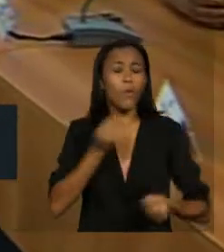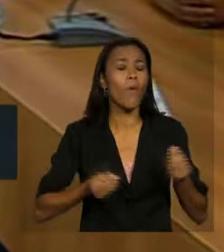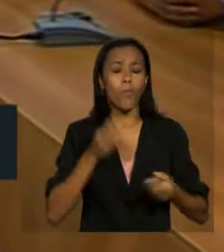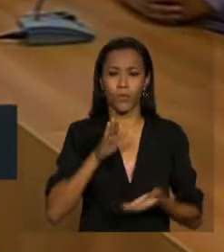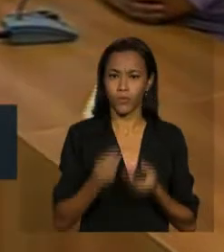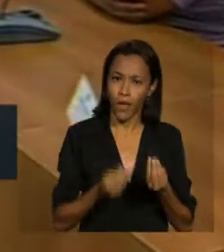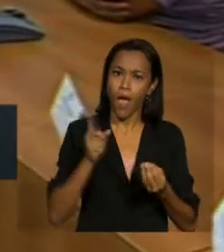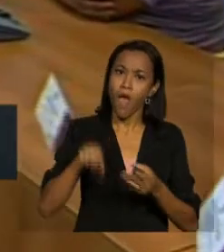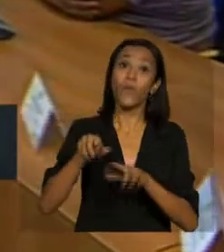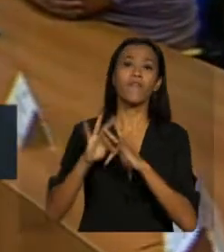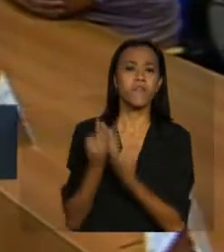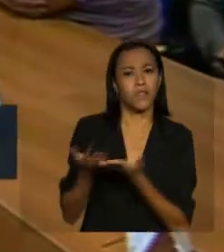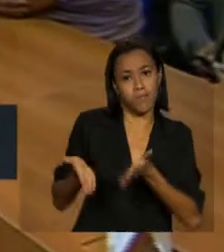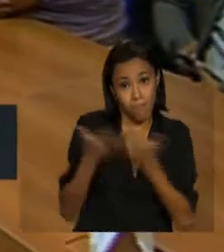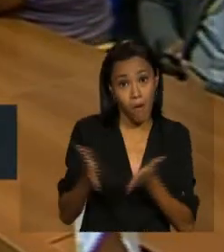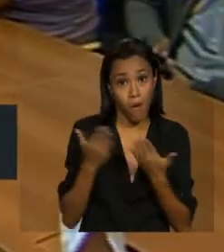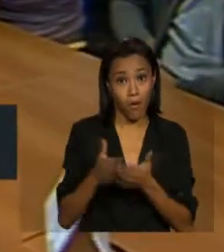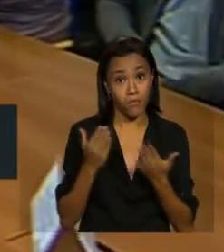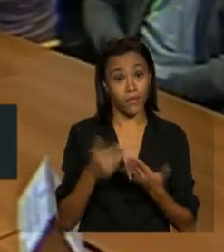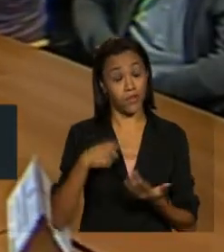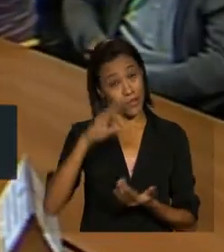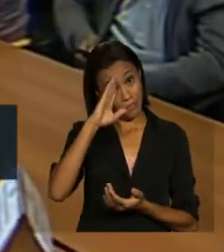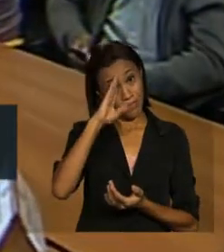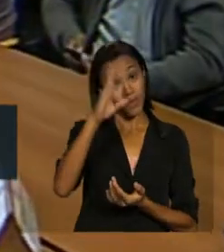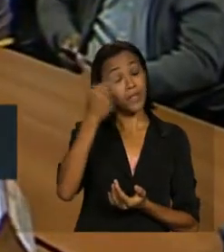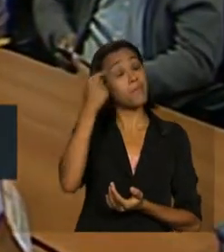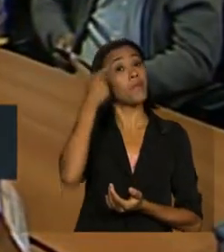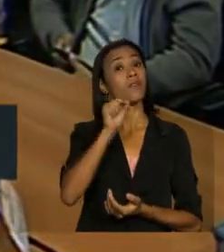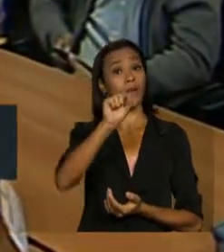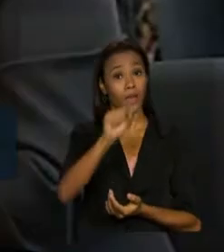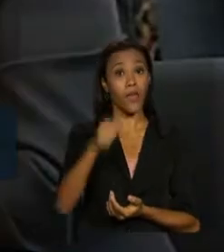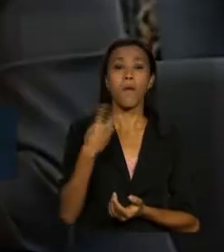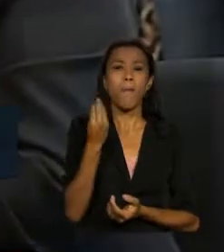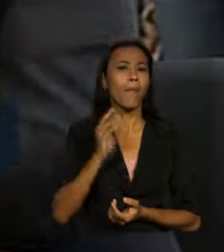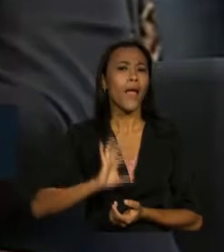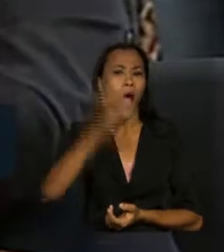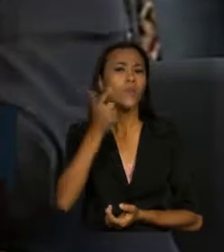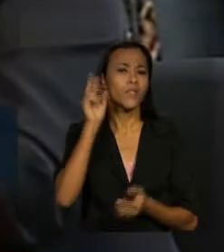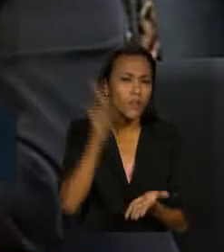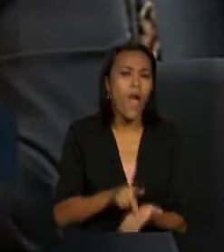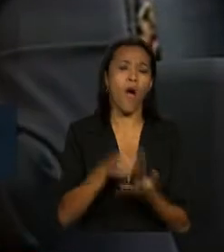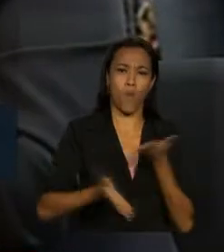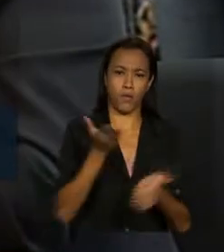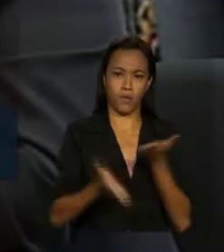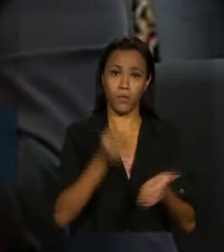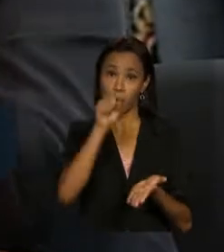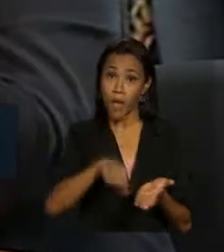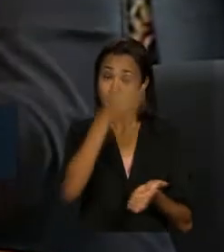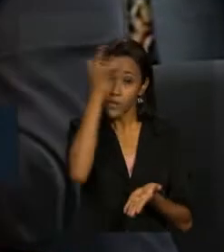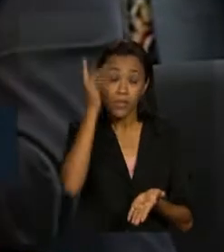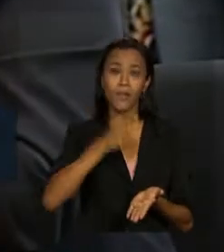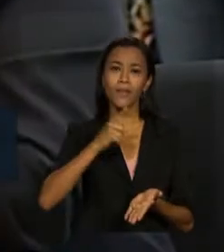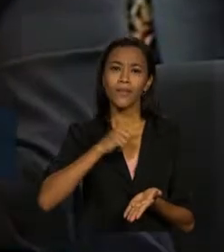seja, são famílias pobres, né? A prioridade para esse atendimento, né, são pessoas